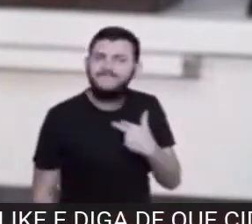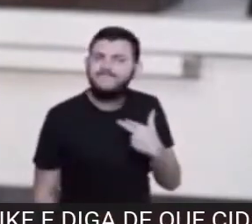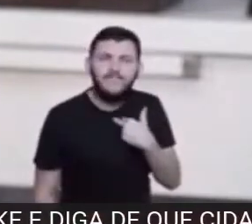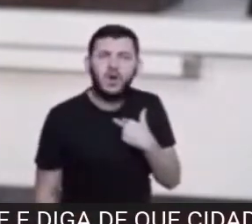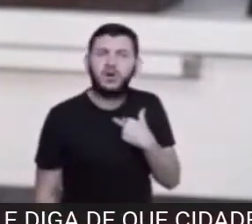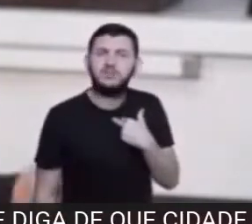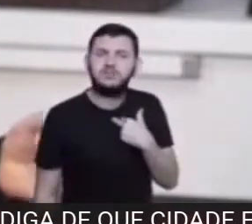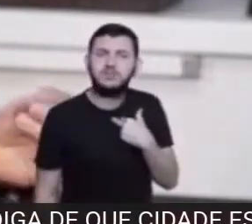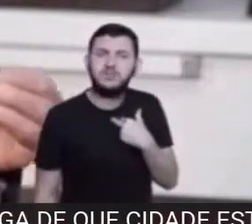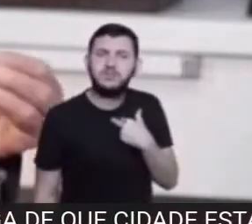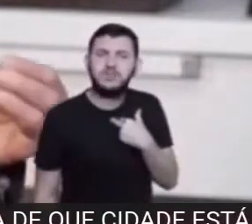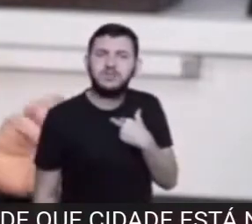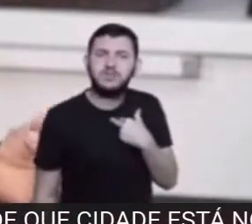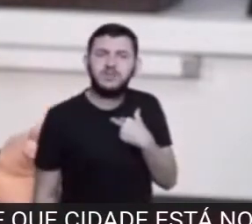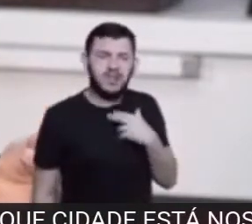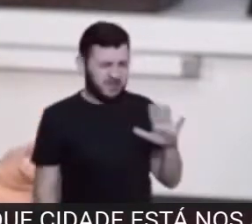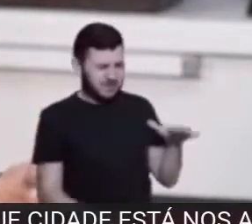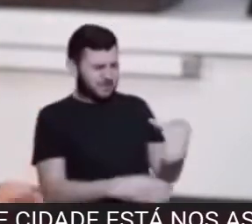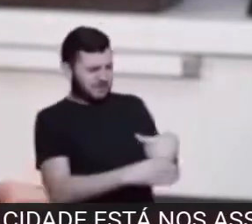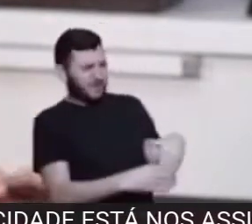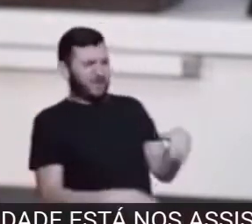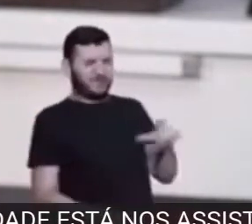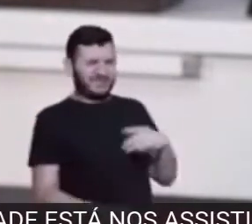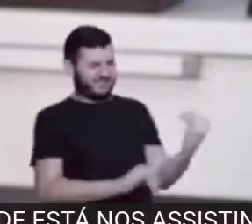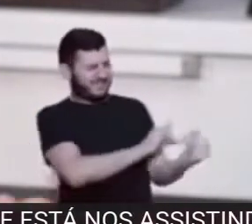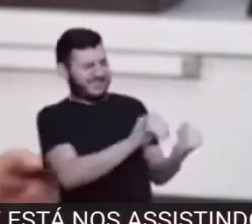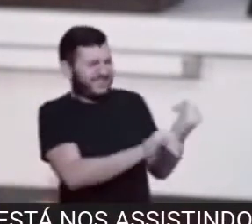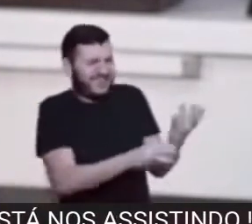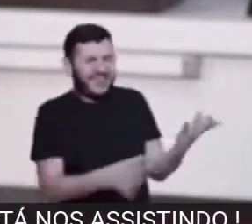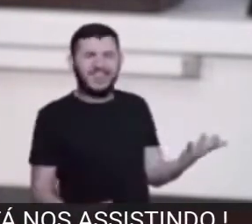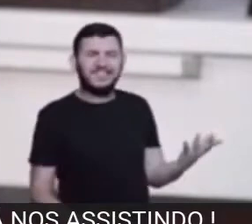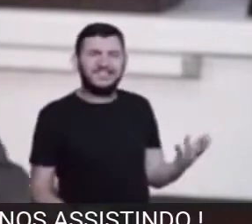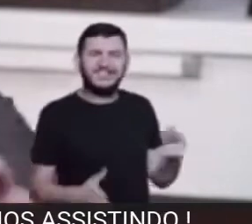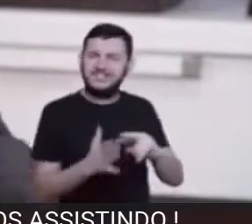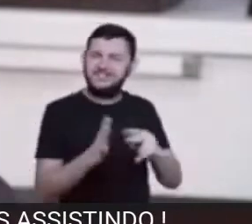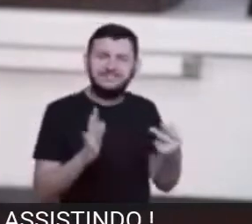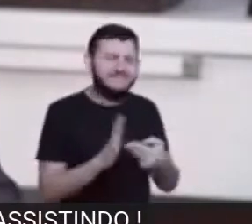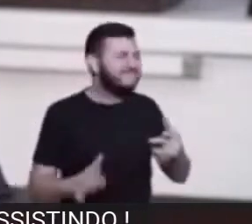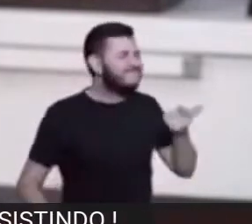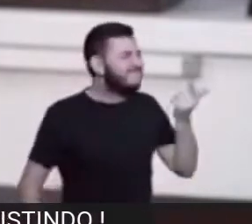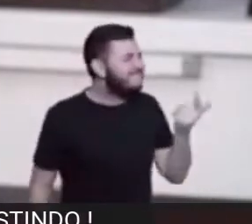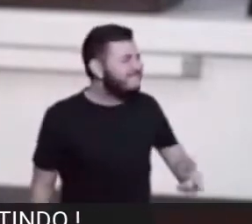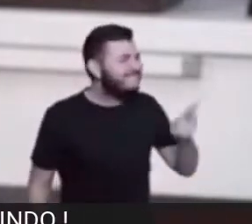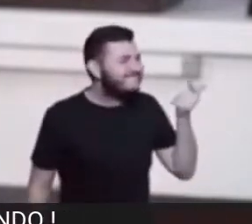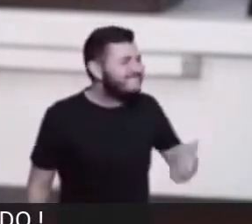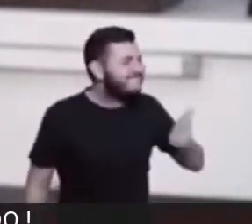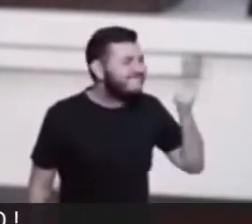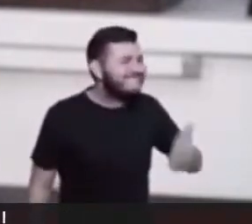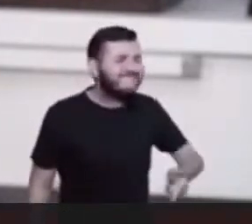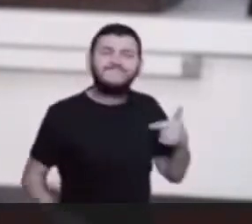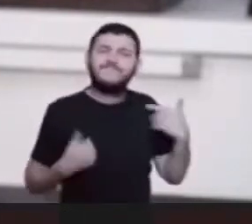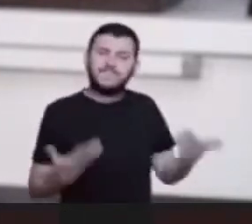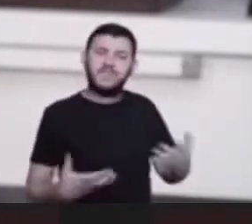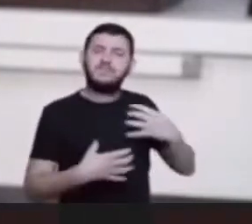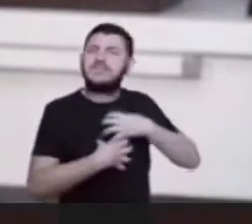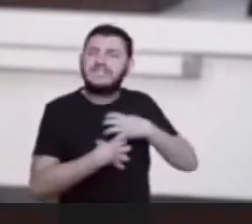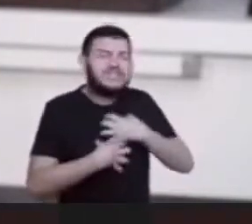internet. Não tem sentido. E eu acho que eu queria botar a CPI,